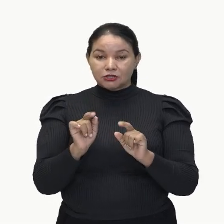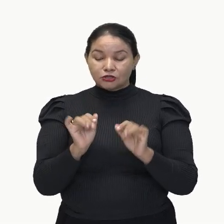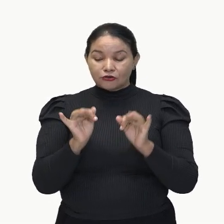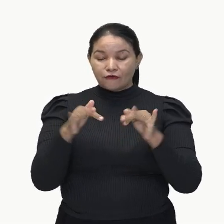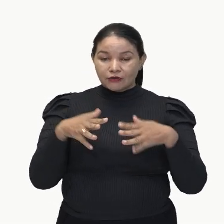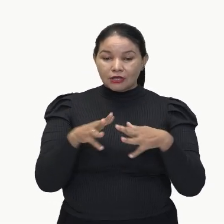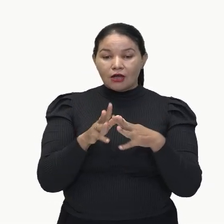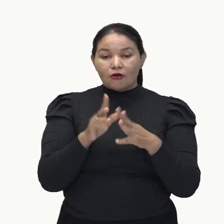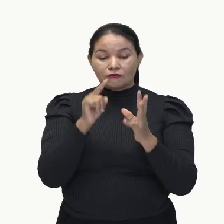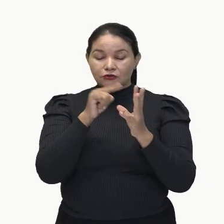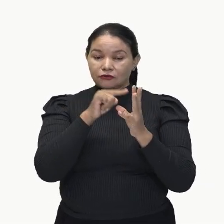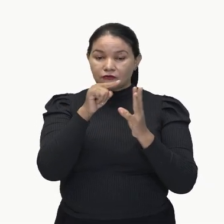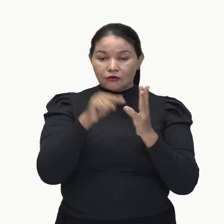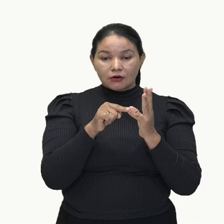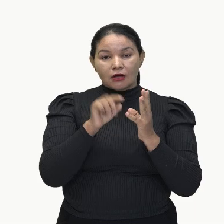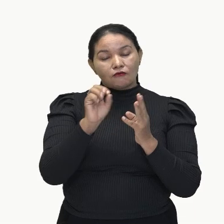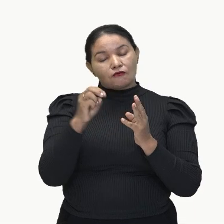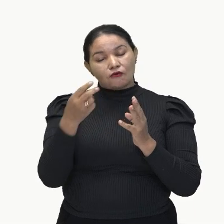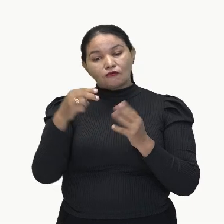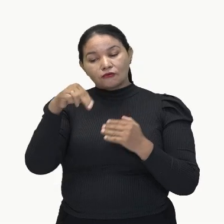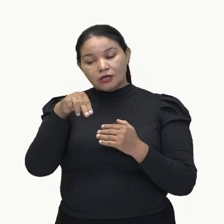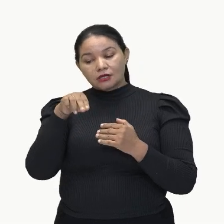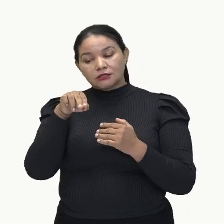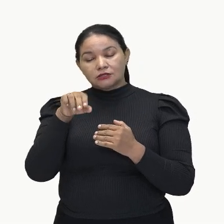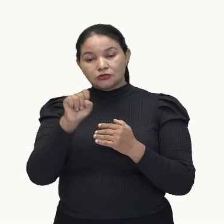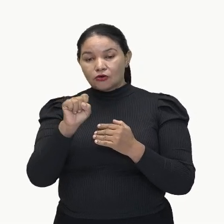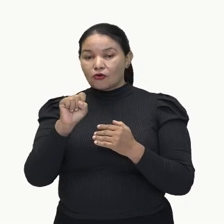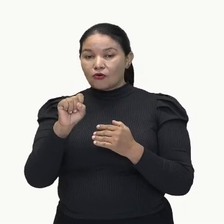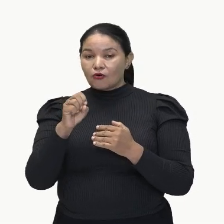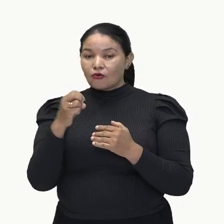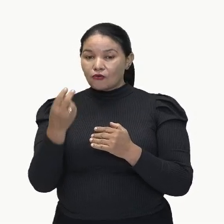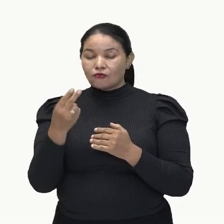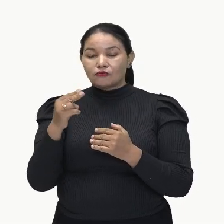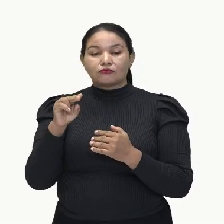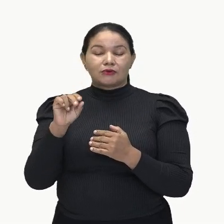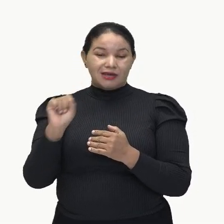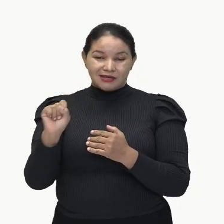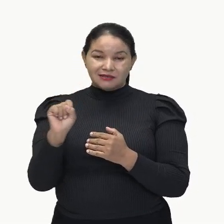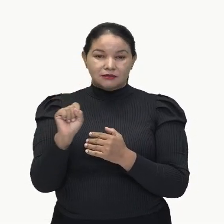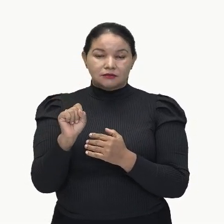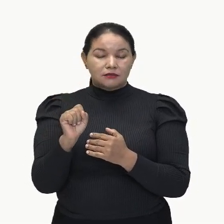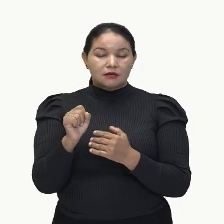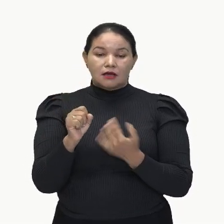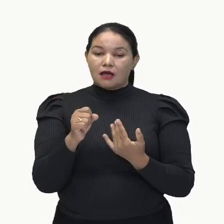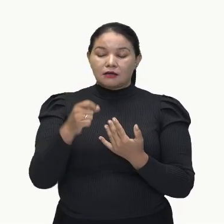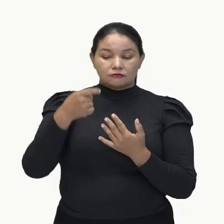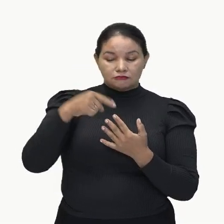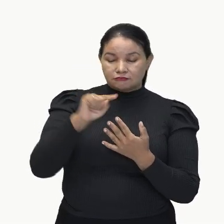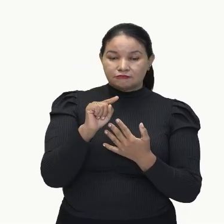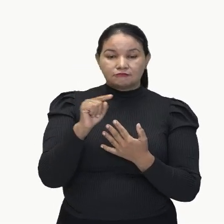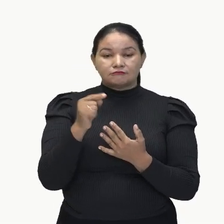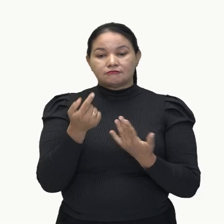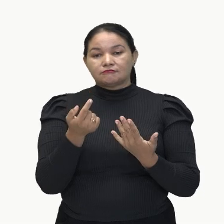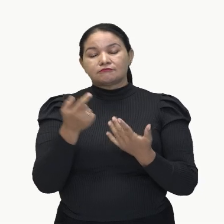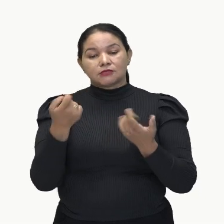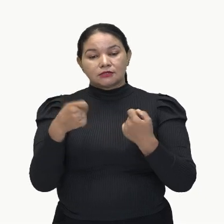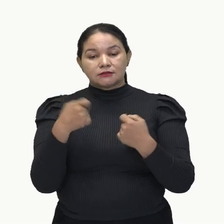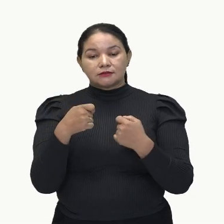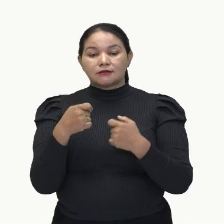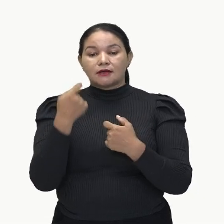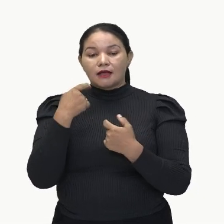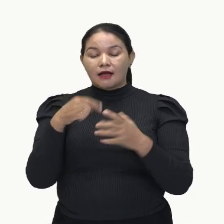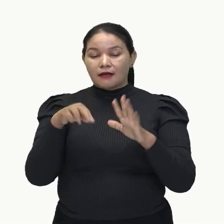nem seguida de n nem de S terminou nas outras consoantes E se for tônica an a penúltima deve ser acentuada